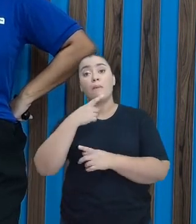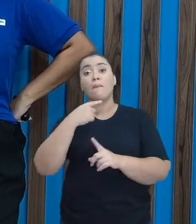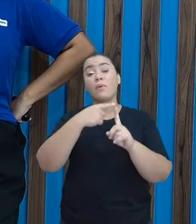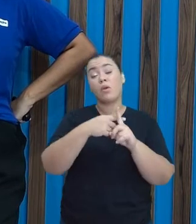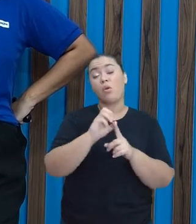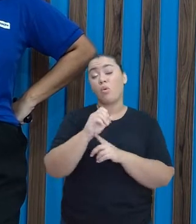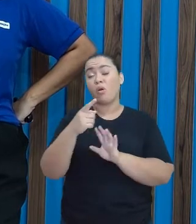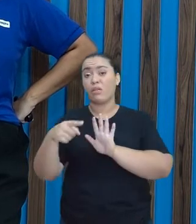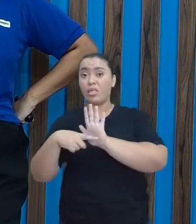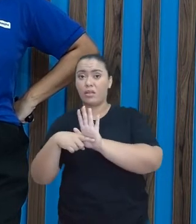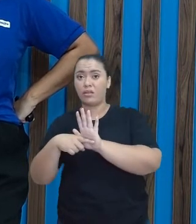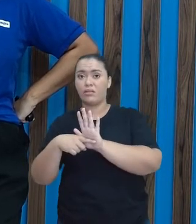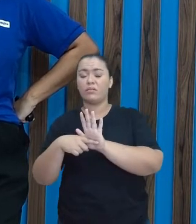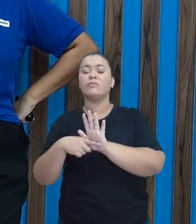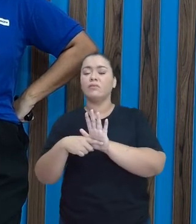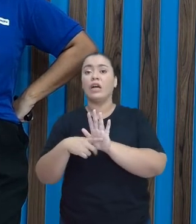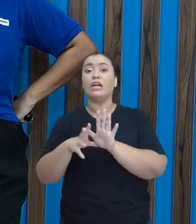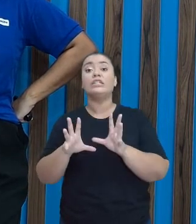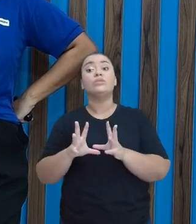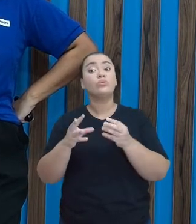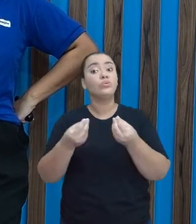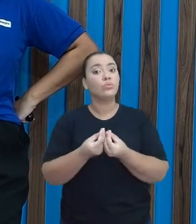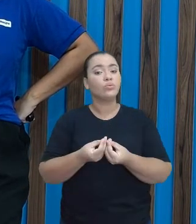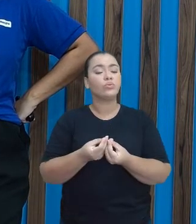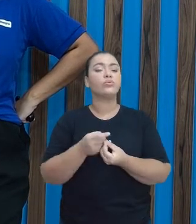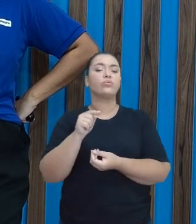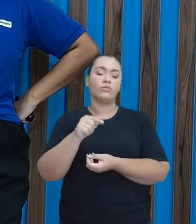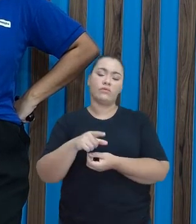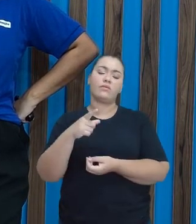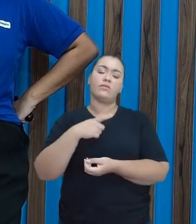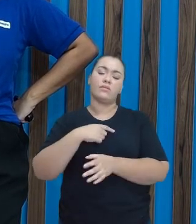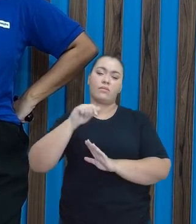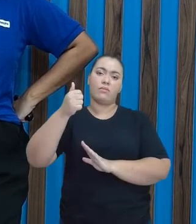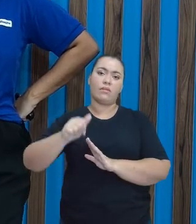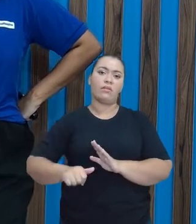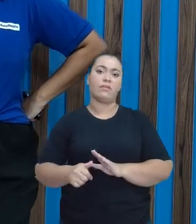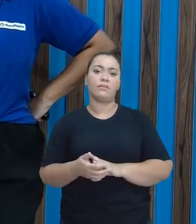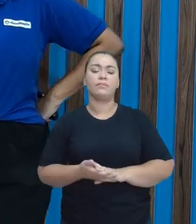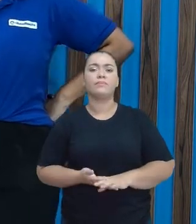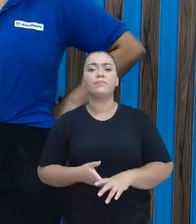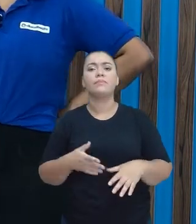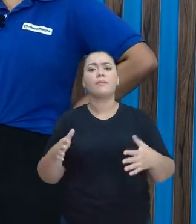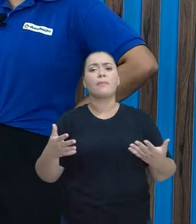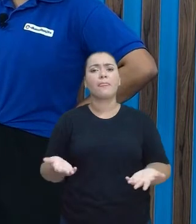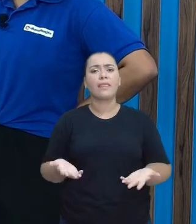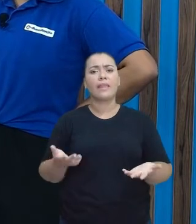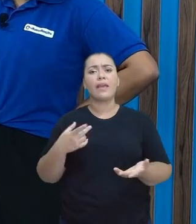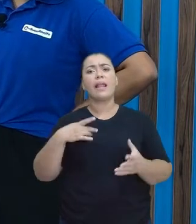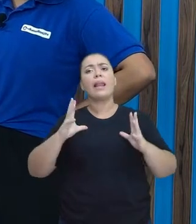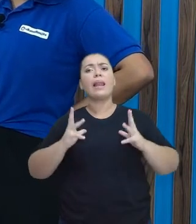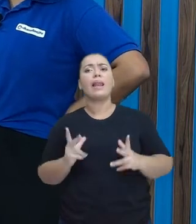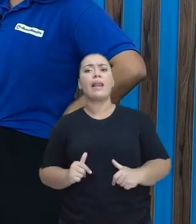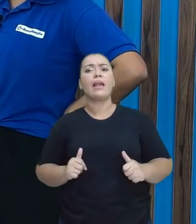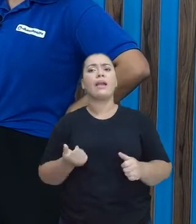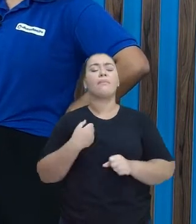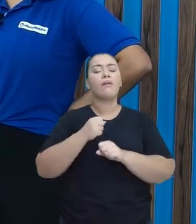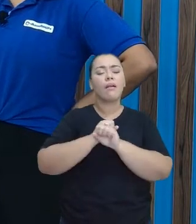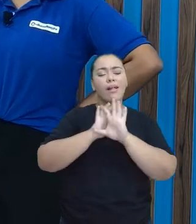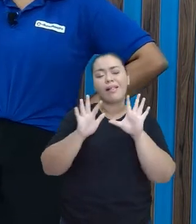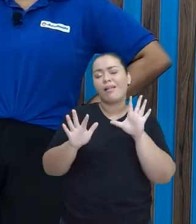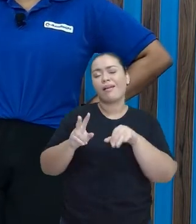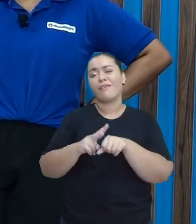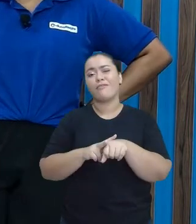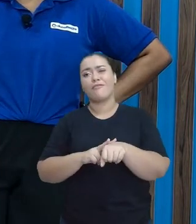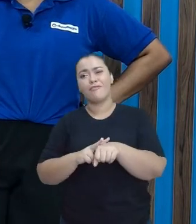gente vai chamar tudo de qualidade, tá certo? Então, alguns exemplos, ó, limpo, claro, verde, alegre.